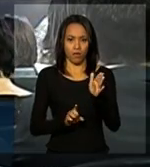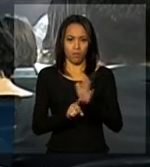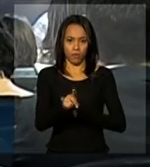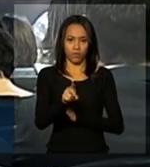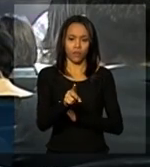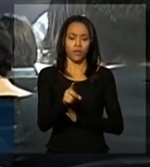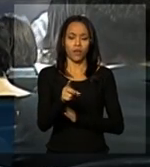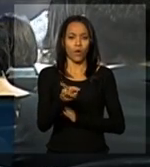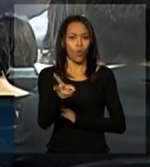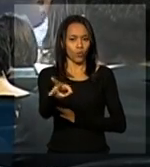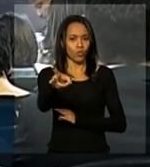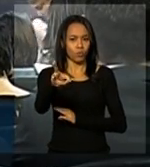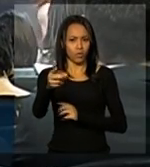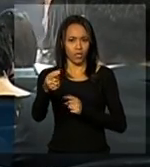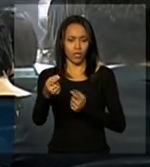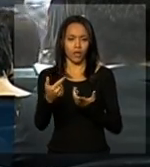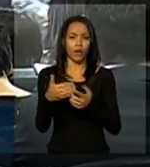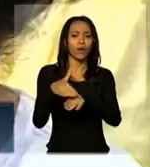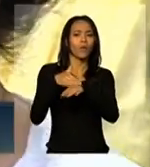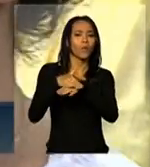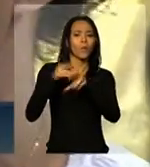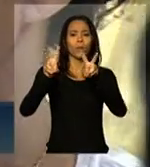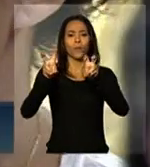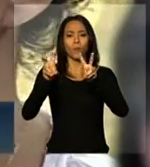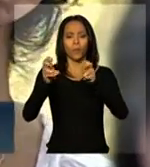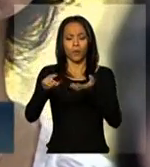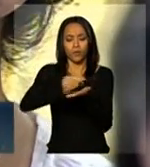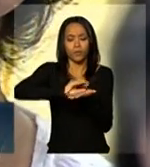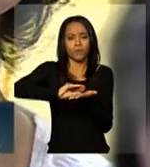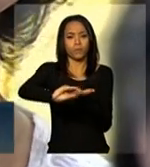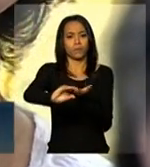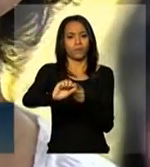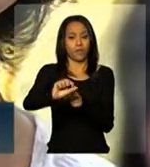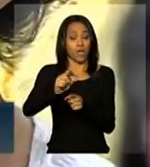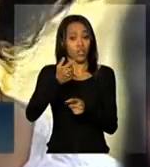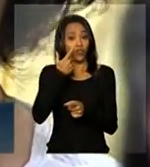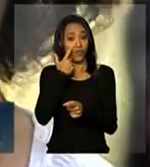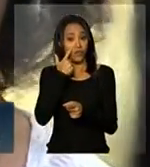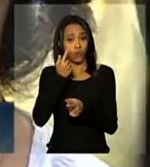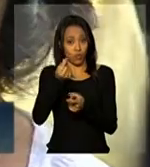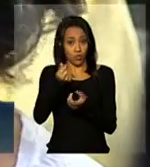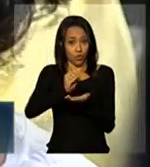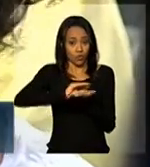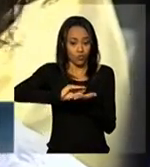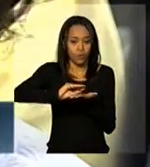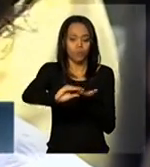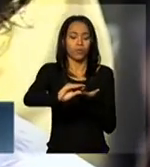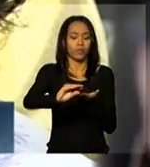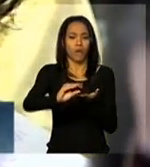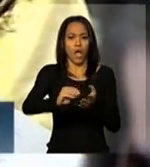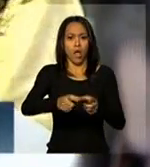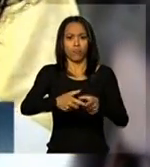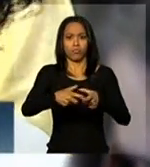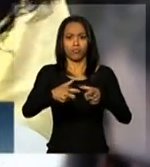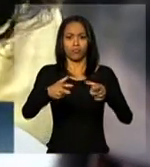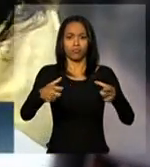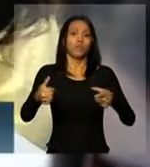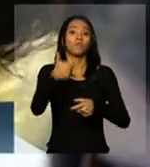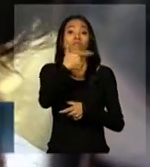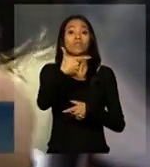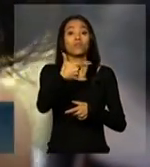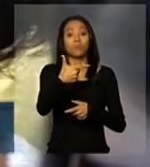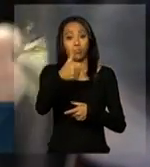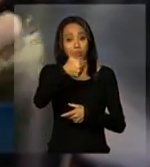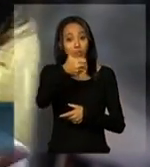continuar um pouco na discussão do investimento, porque o que a gente viu também é que o investimento ele cresceu muito no primeiro semestre e no segundo